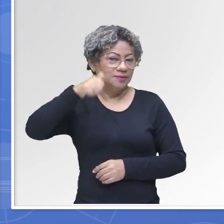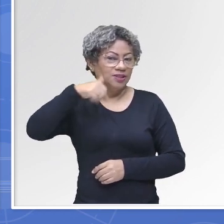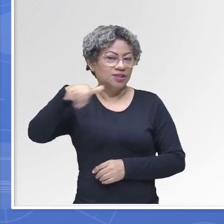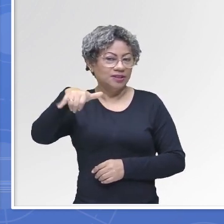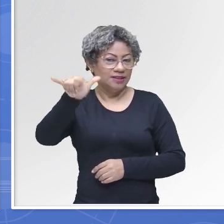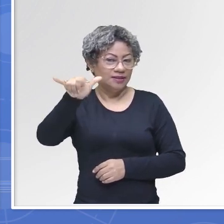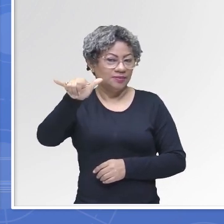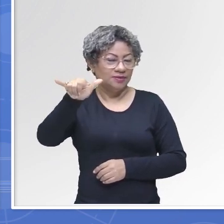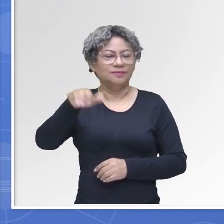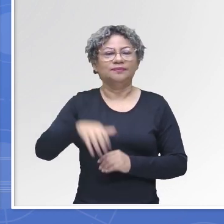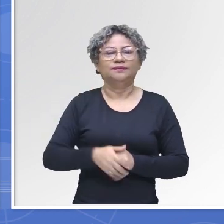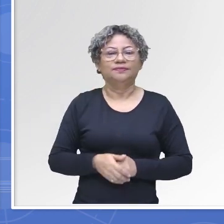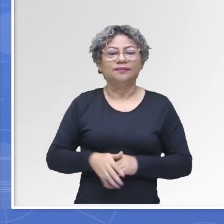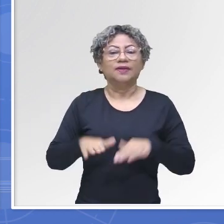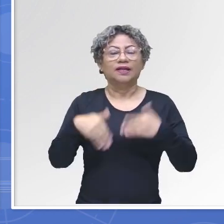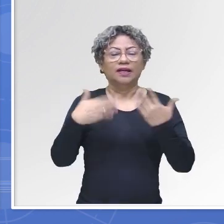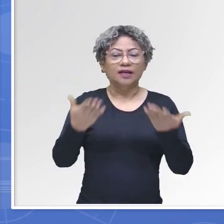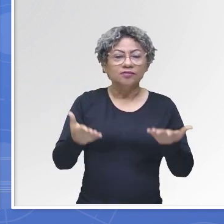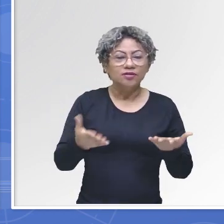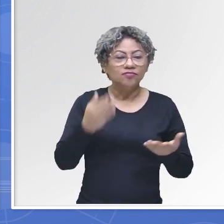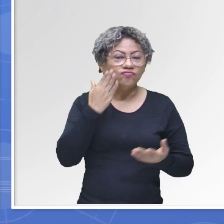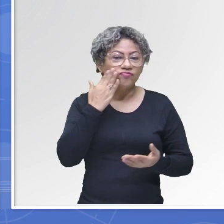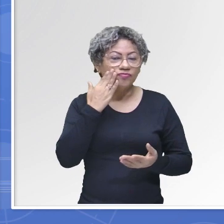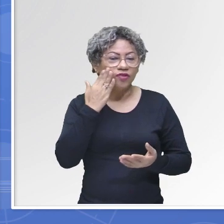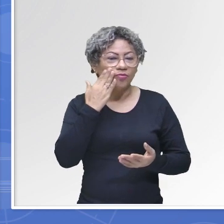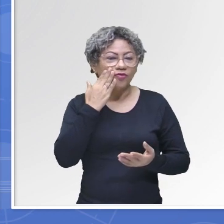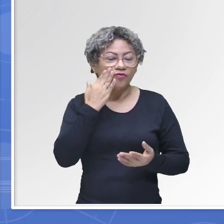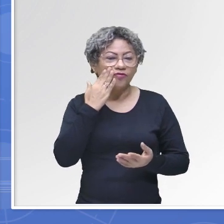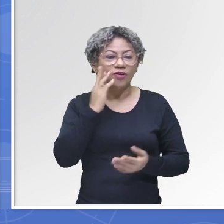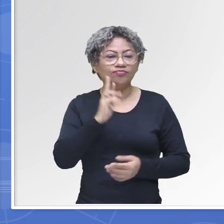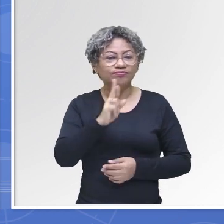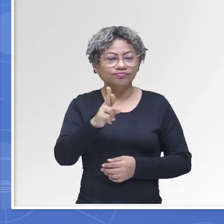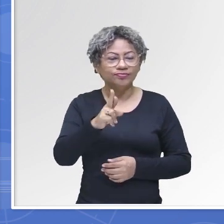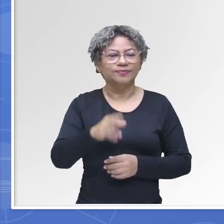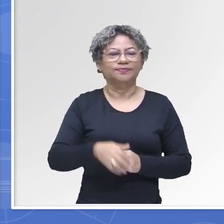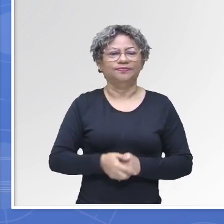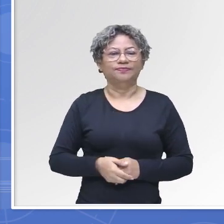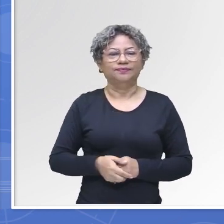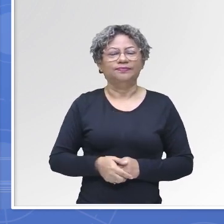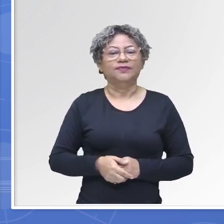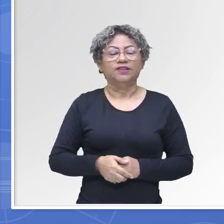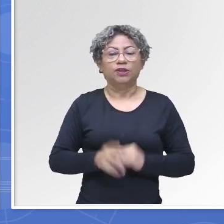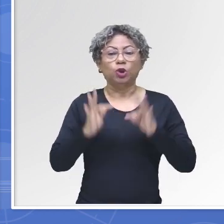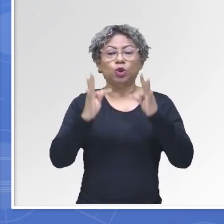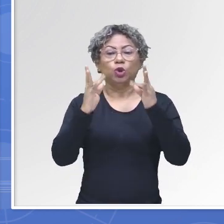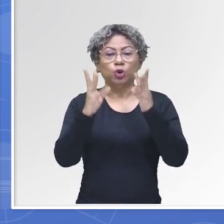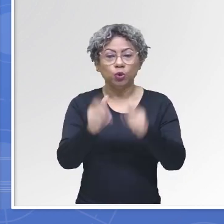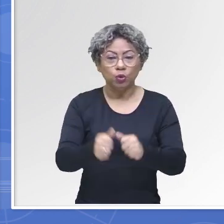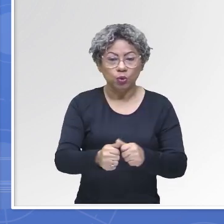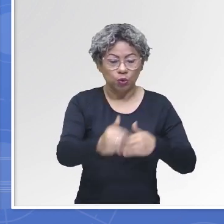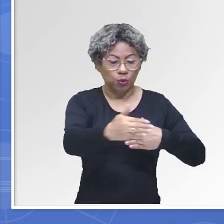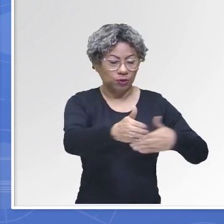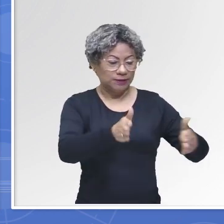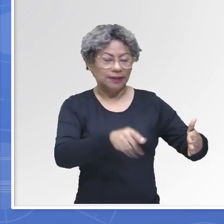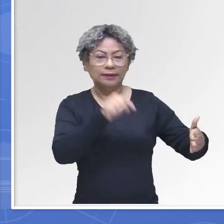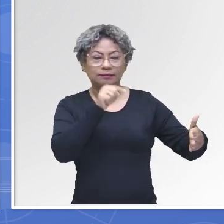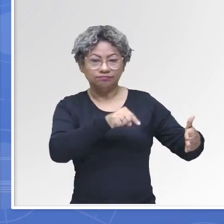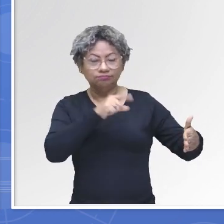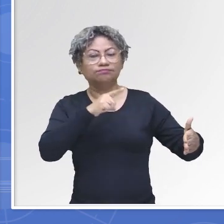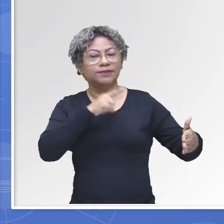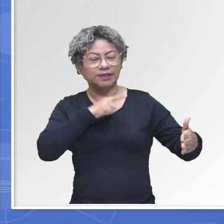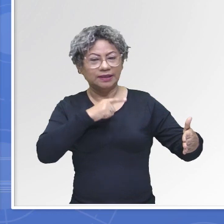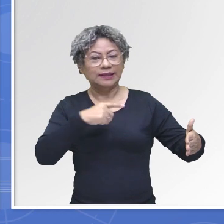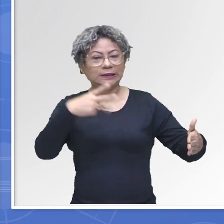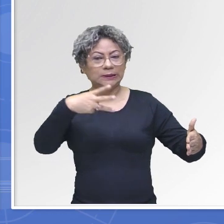organizar. Então, a soma dos meninos com as meninas, 36. Então, 36 alunos entre os meninos e